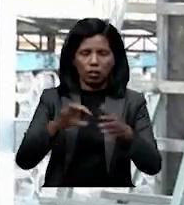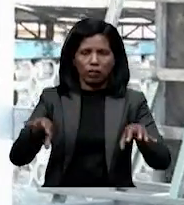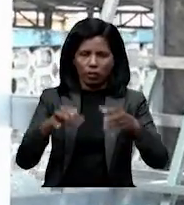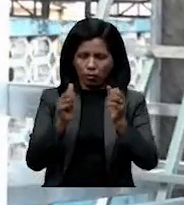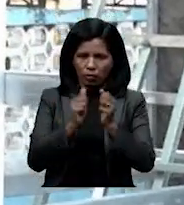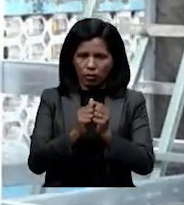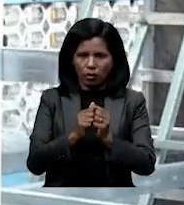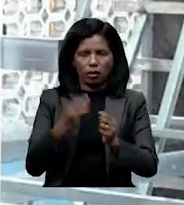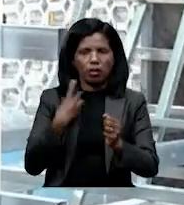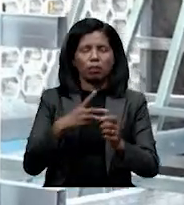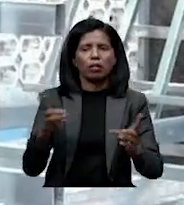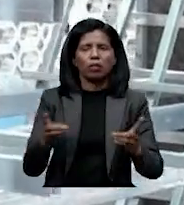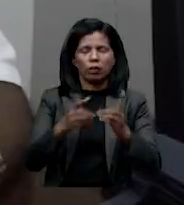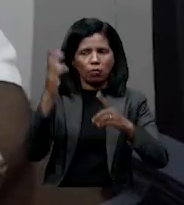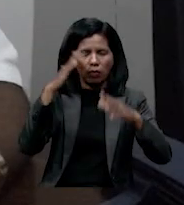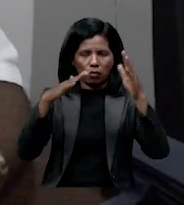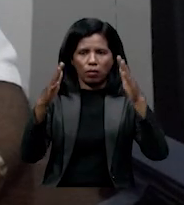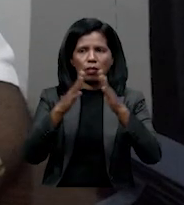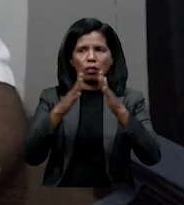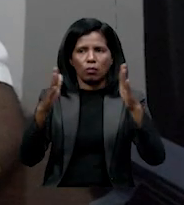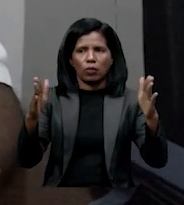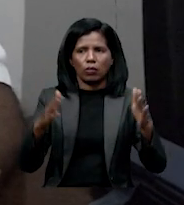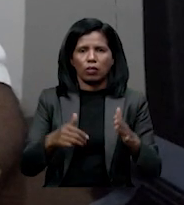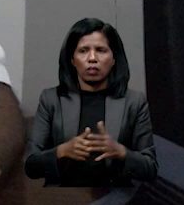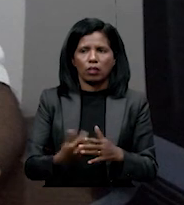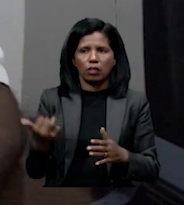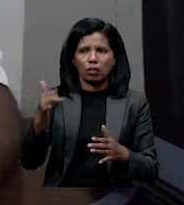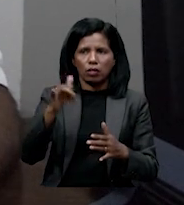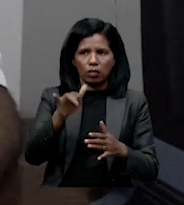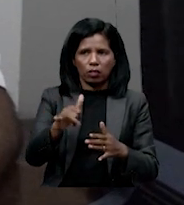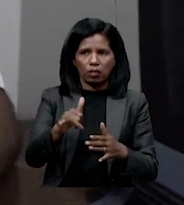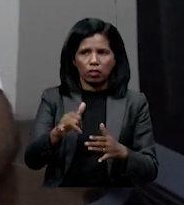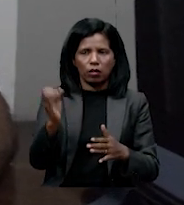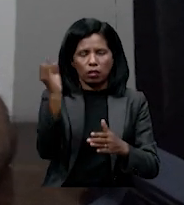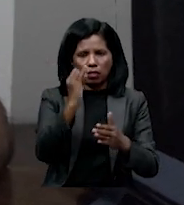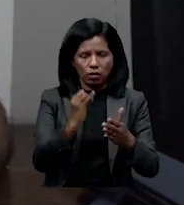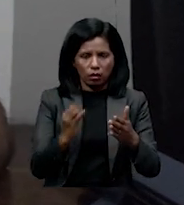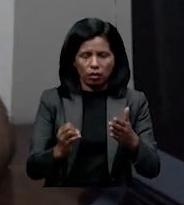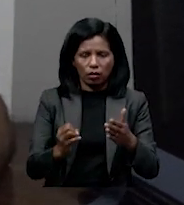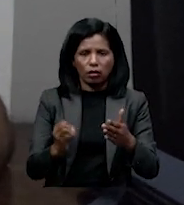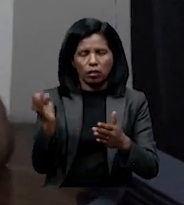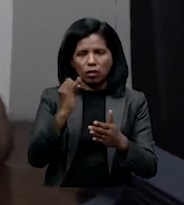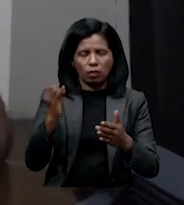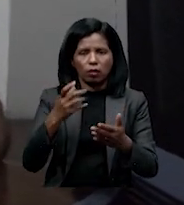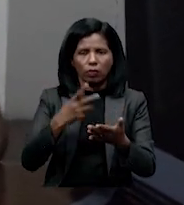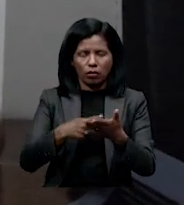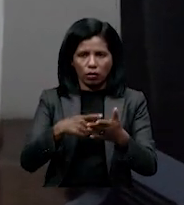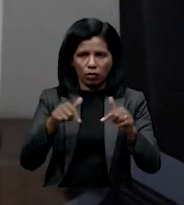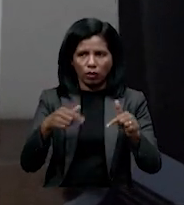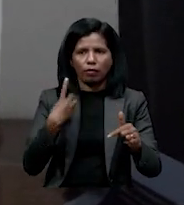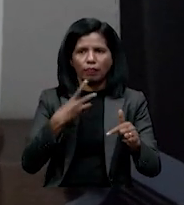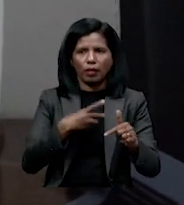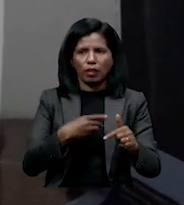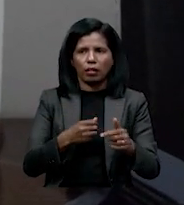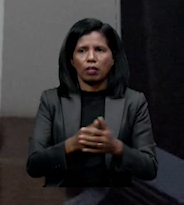minha sua problema é que boa, ou se não é que o design da projeto de Ami tu